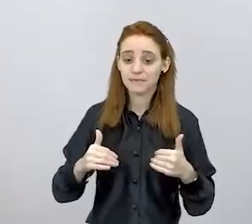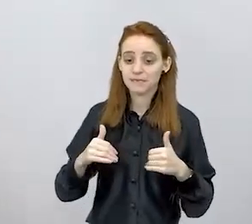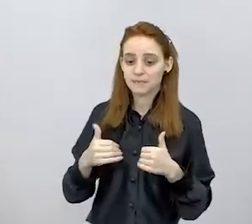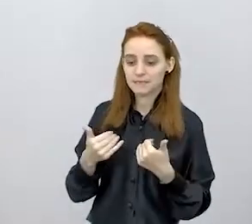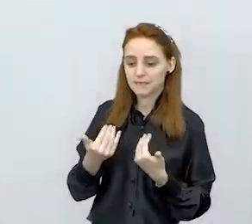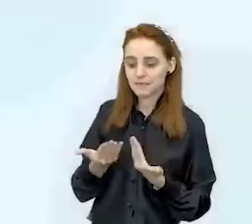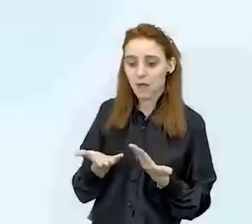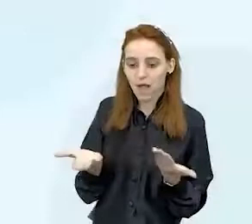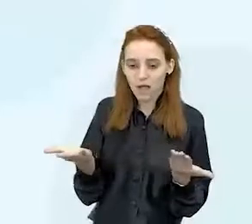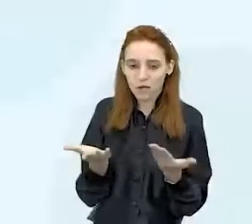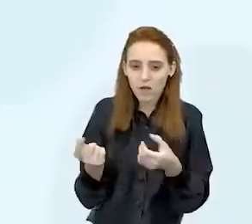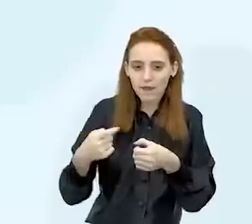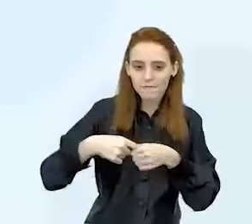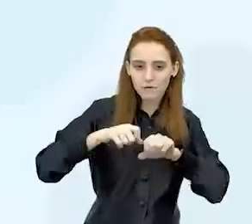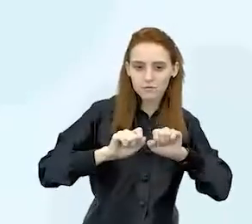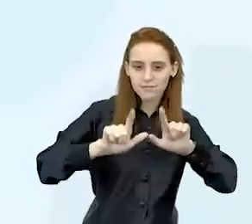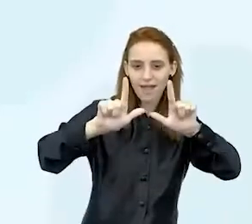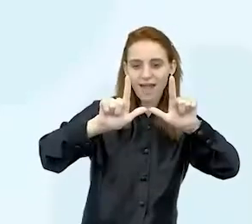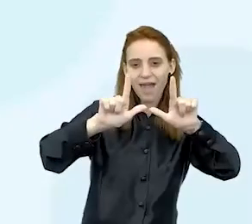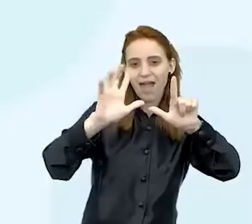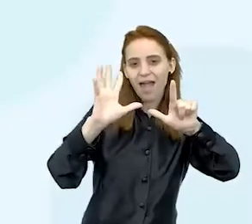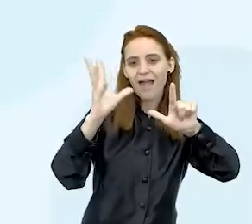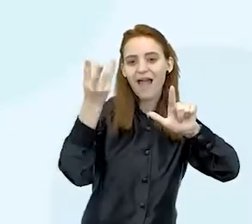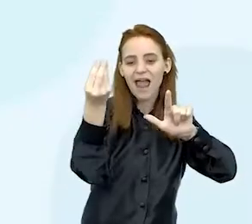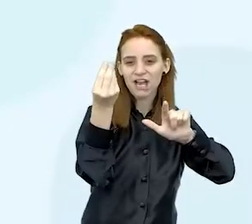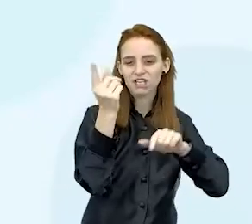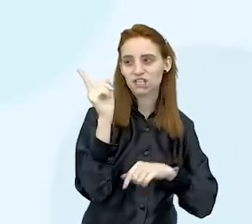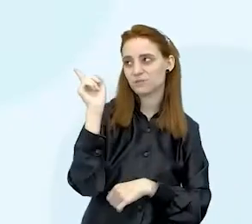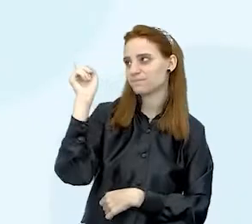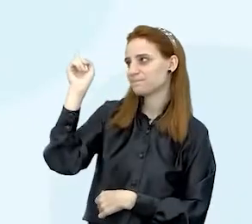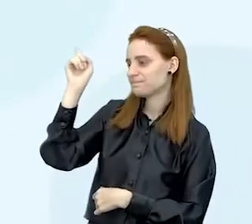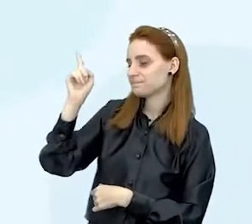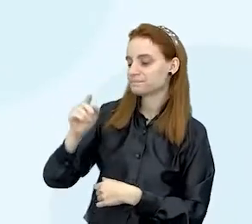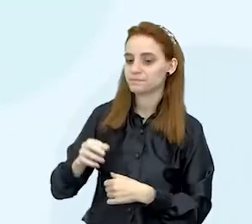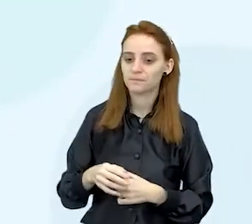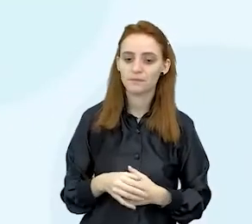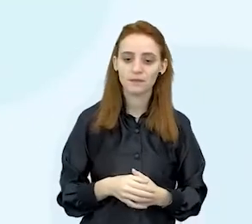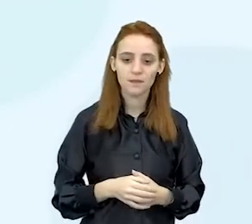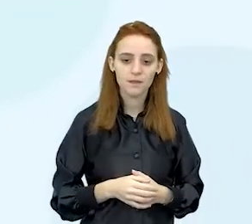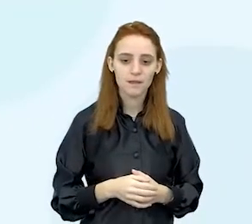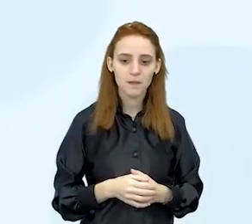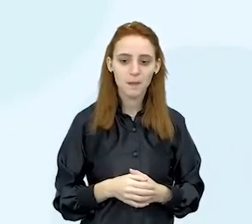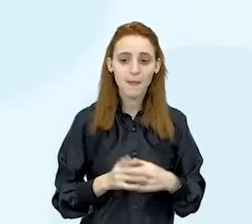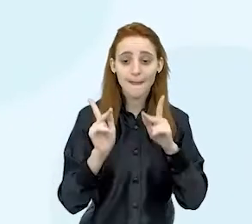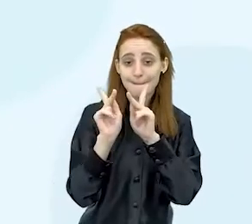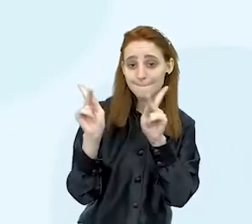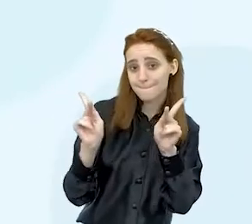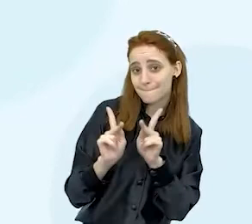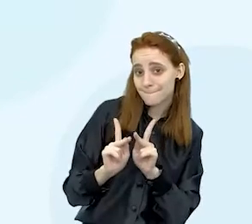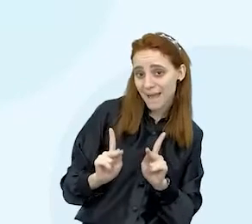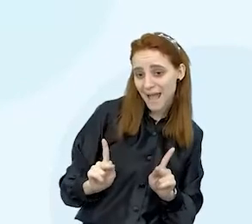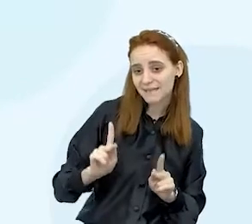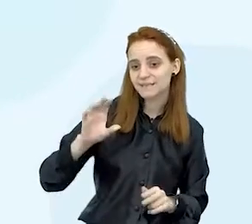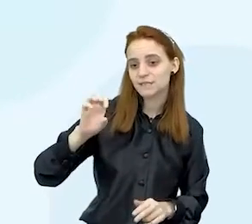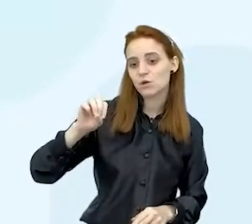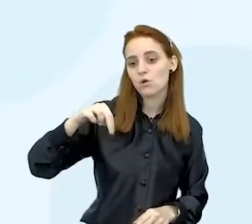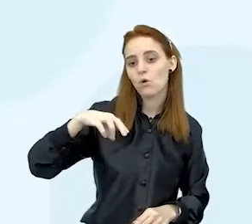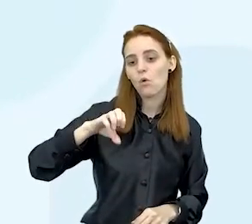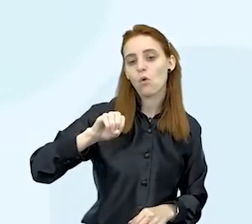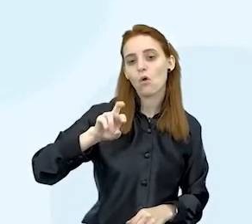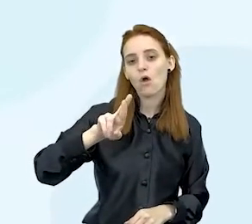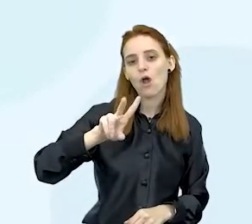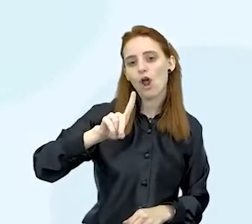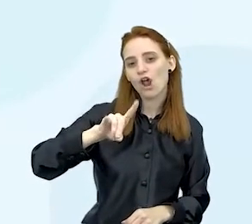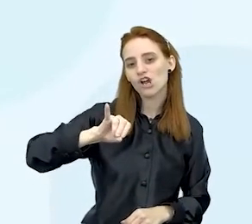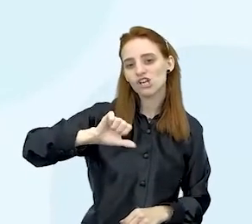as obras de arte que eram expostas. Temos aí, né, Paz e Concórdia, que é uma arte clássica feita no Brasil,